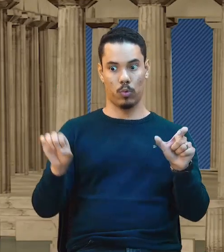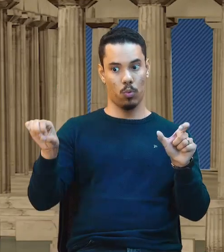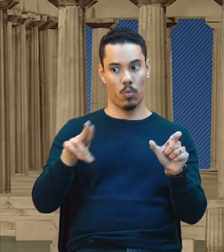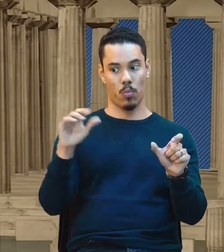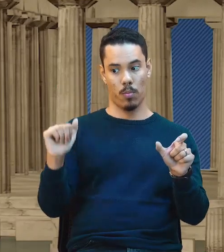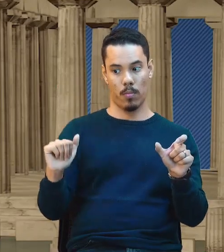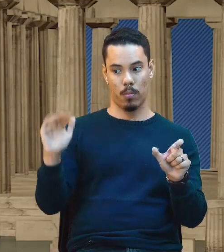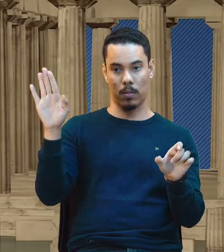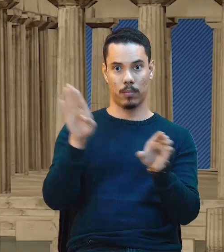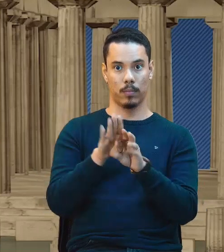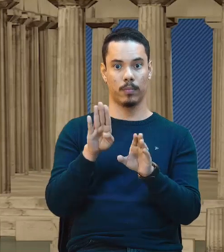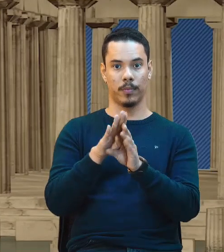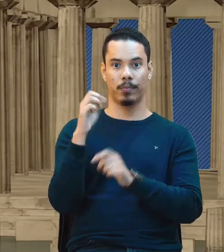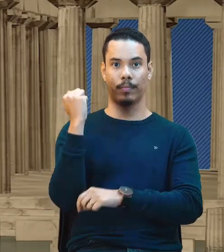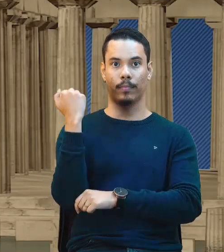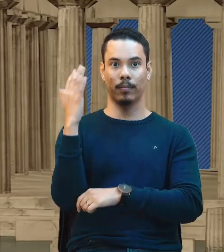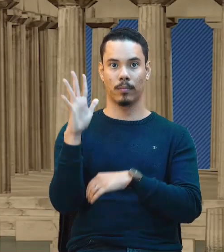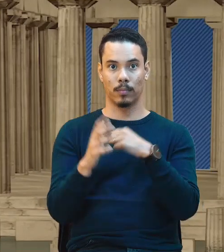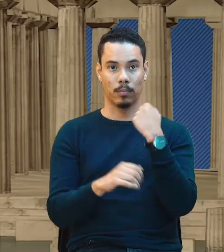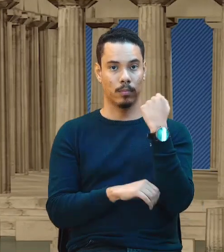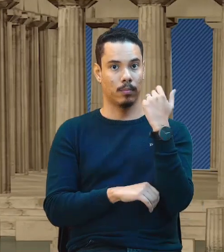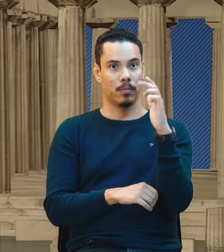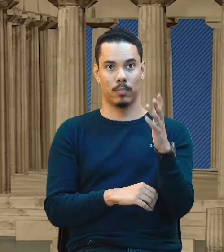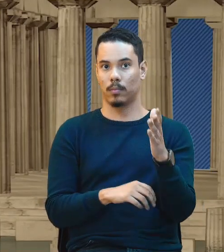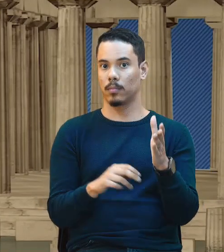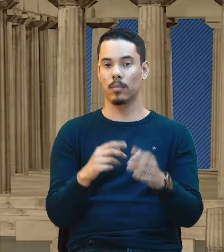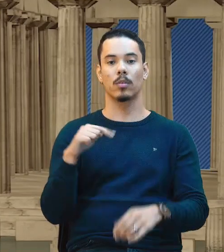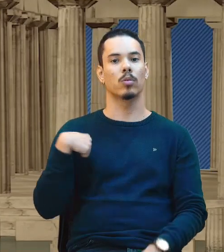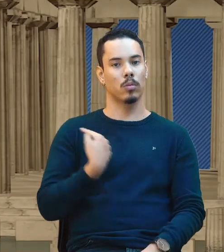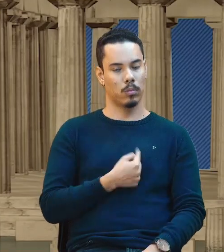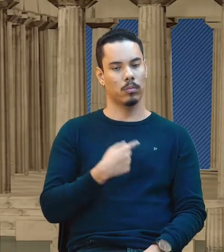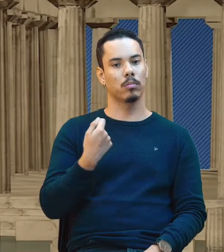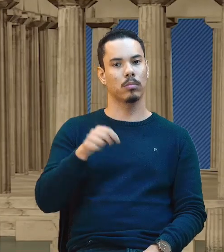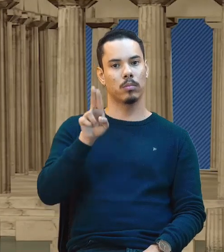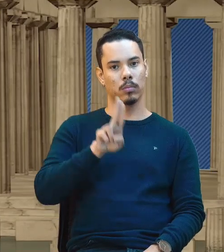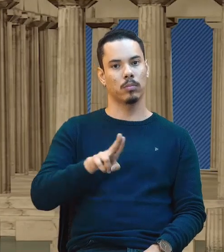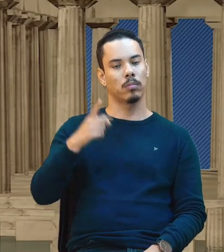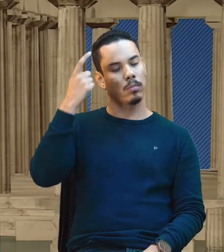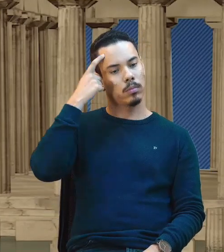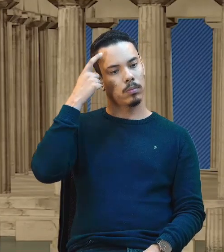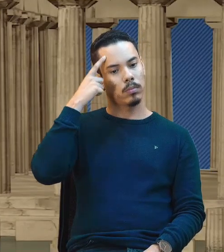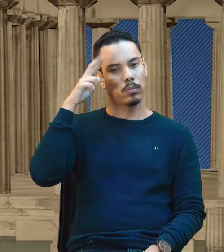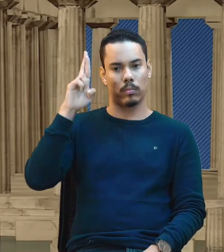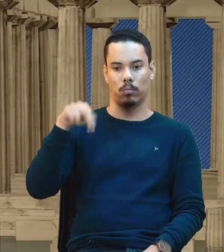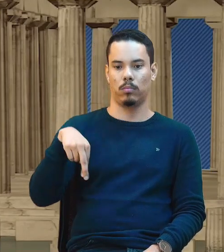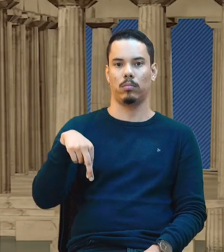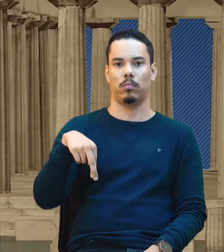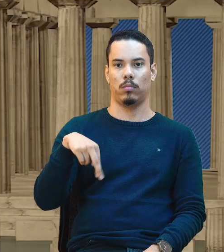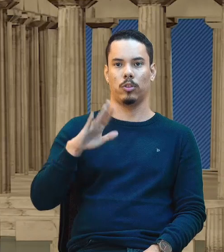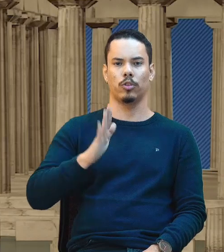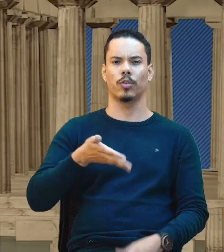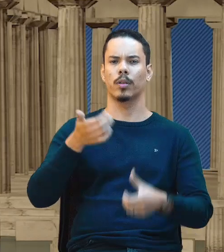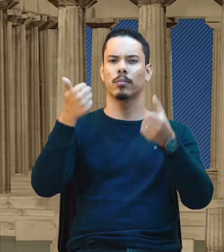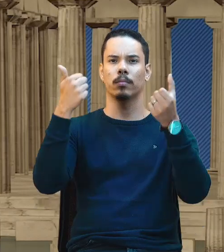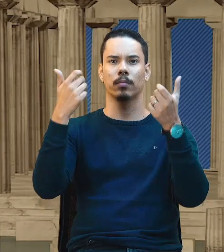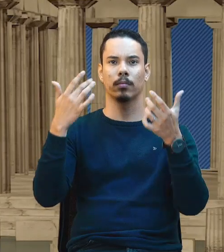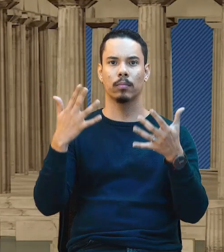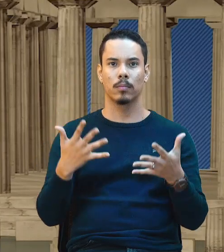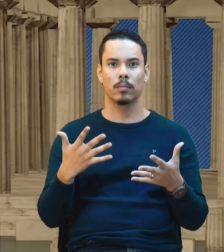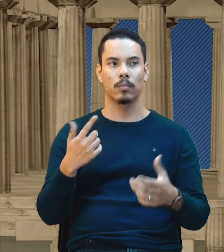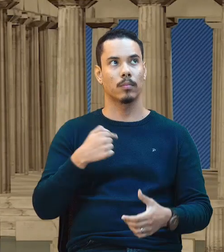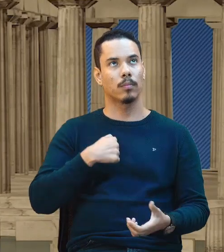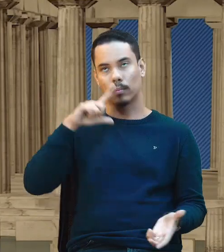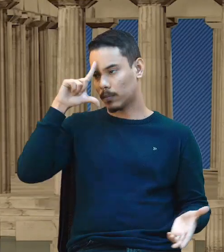na natureza, gente, ó, temos que usar um pouco da razão. Eu já expliquei, né? Quando eu tomar uma